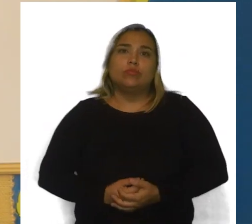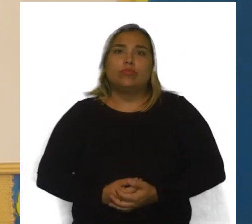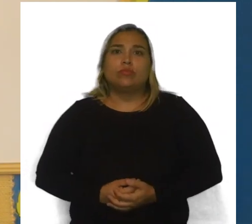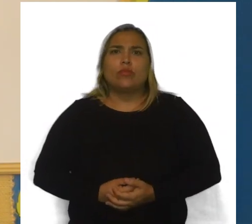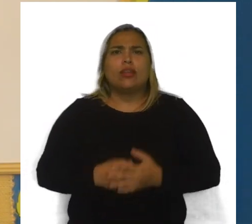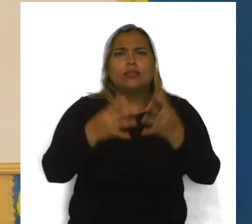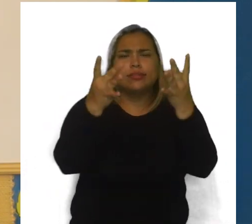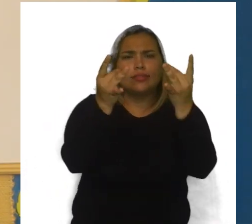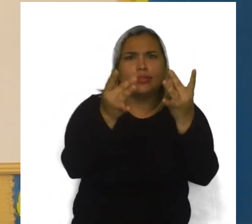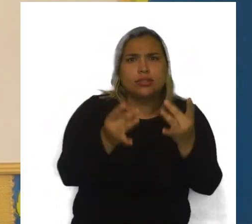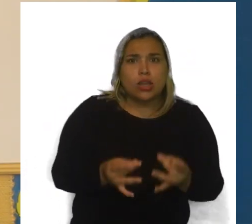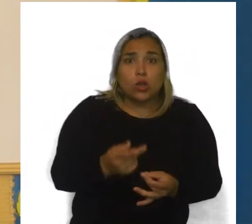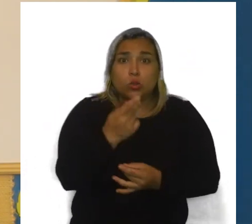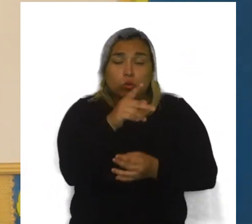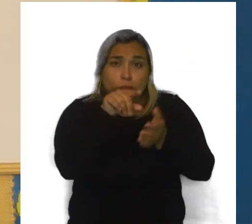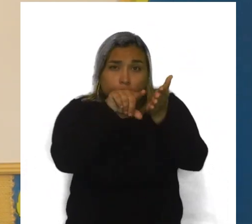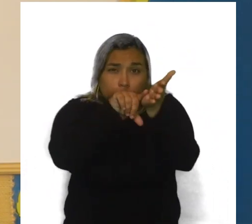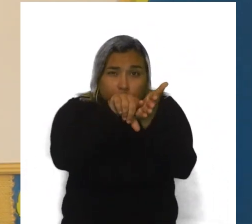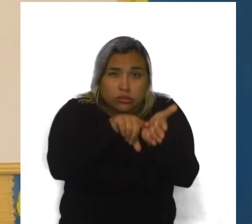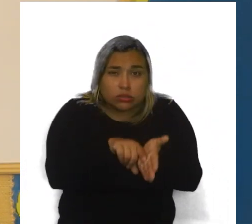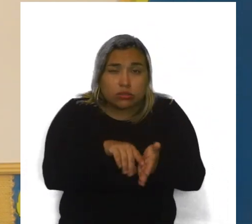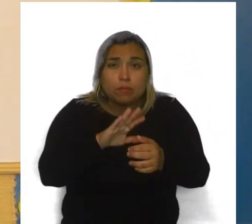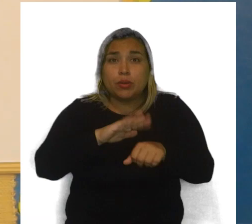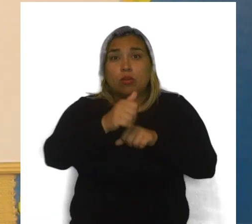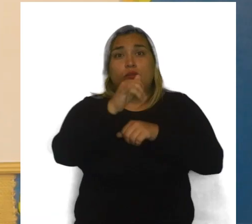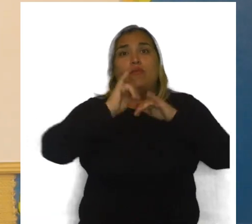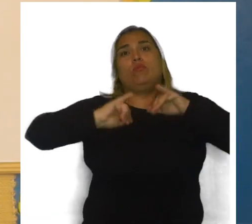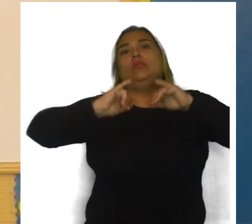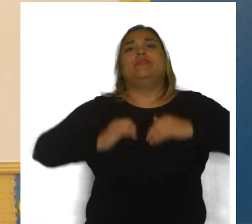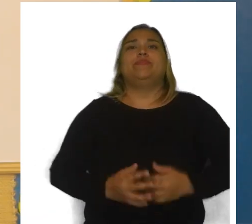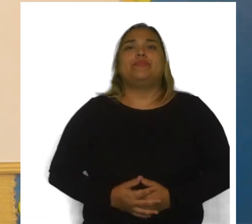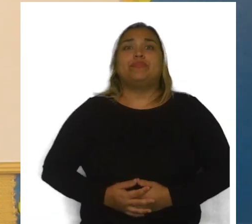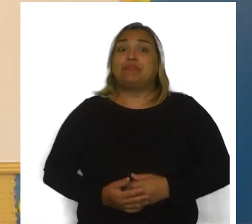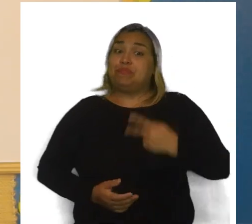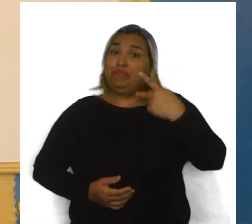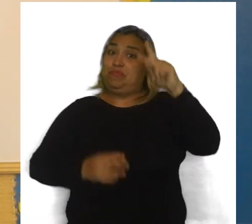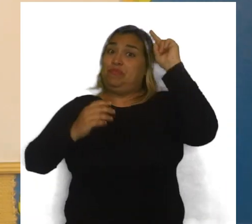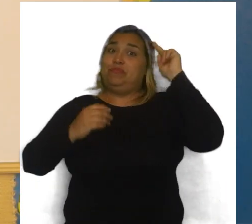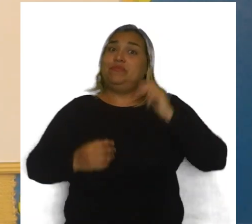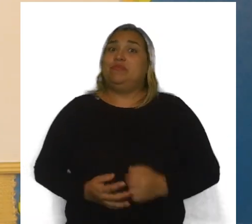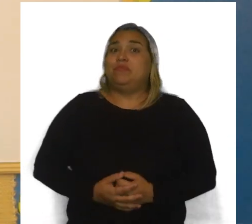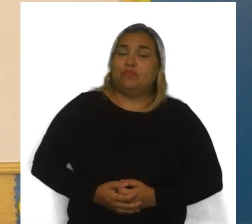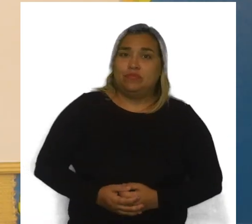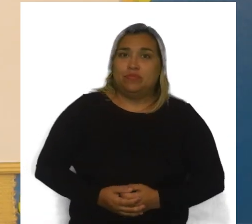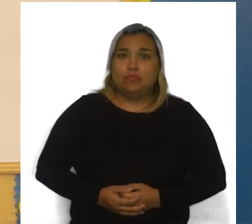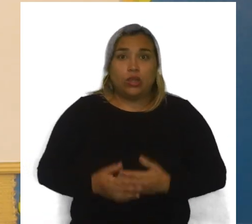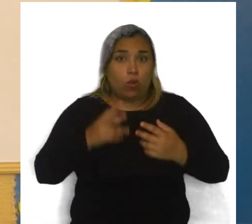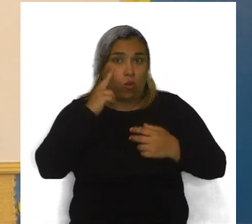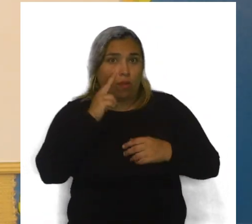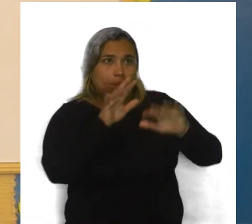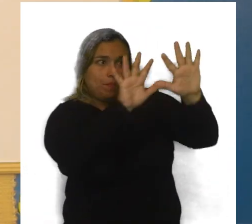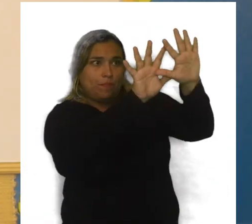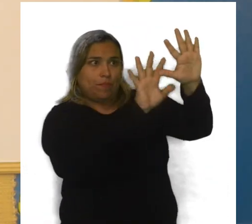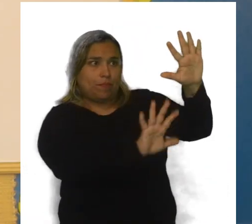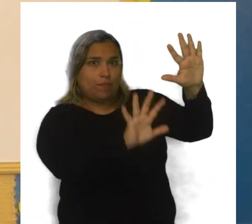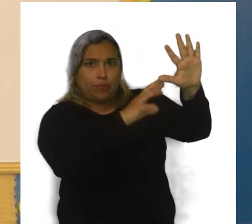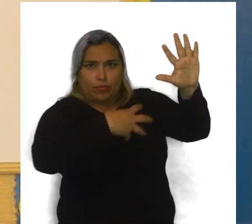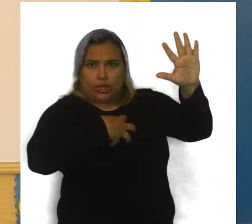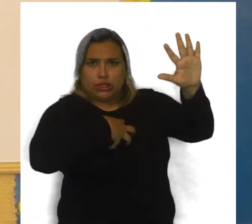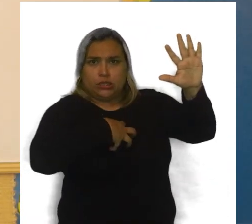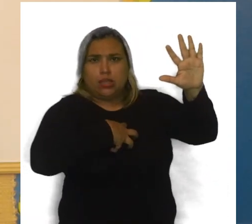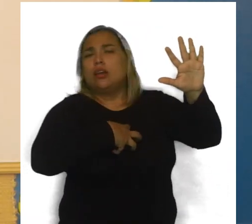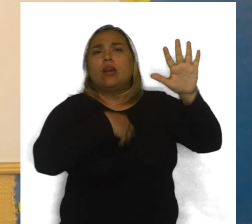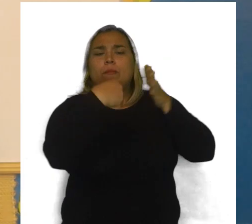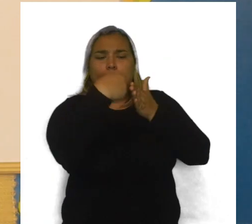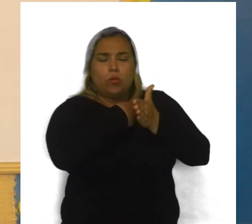ainda mais tua pesquisa e encontrar informações úteis. Agora é tua vez. Com base no mapa afetivo, faça algumas